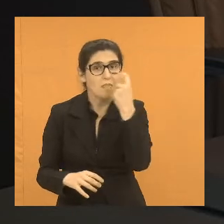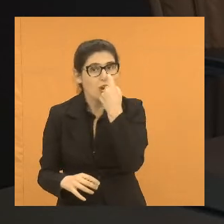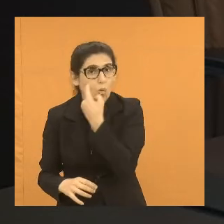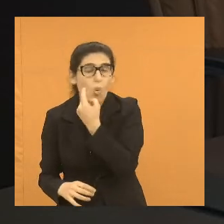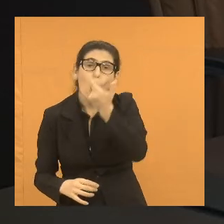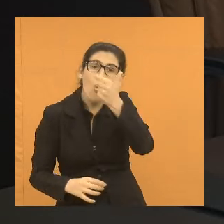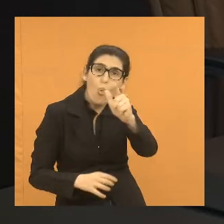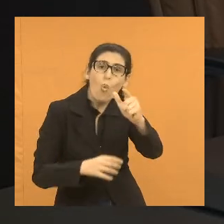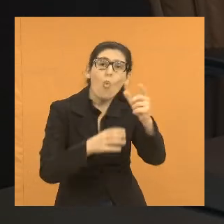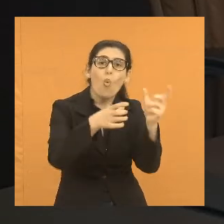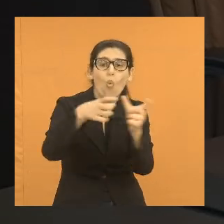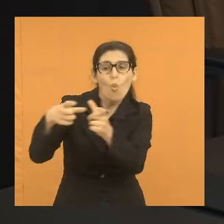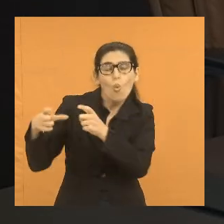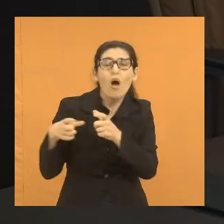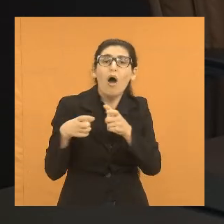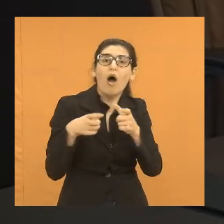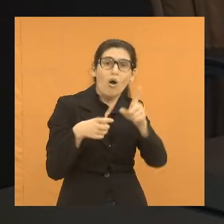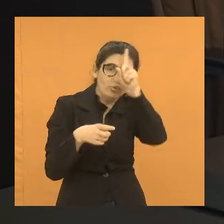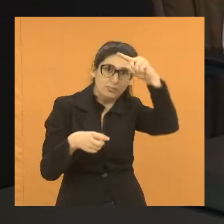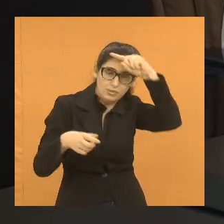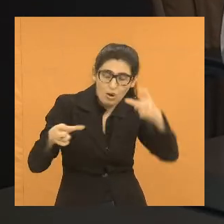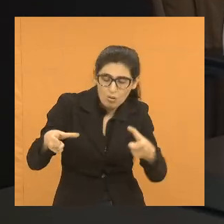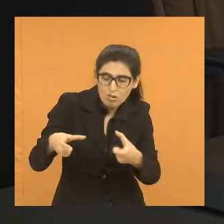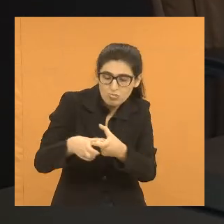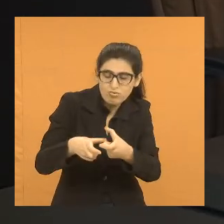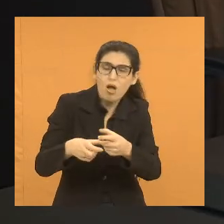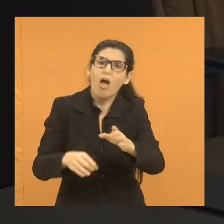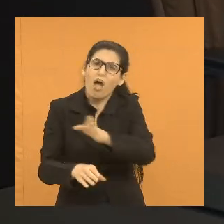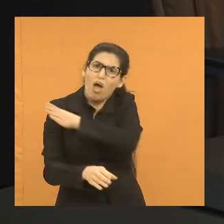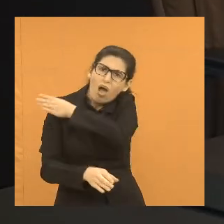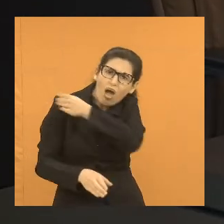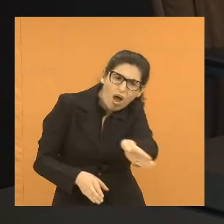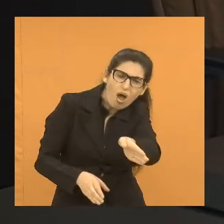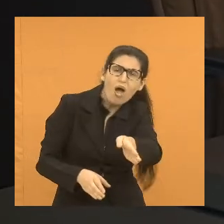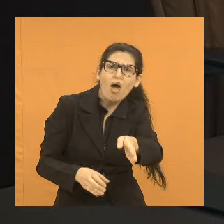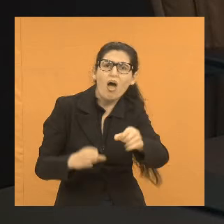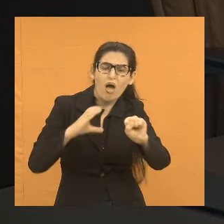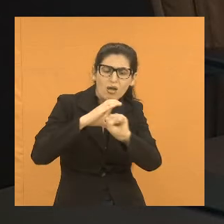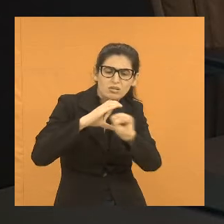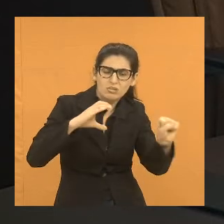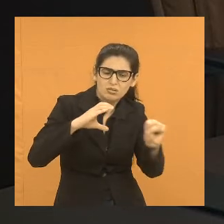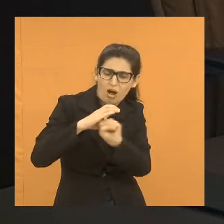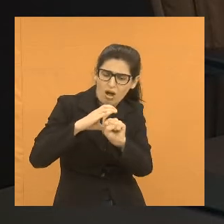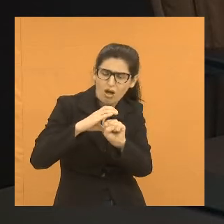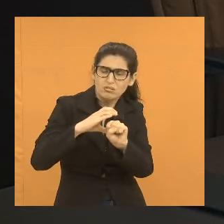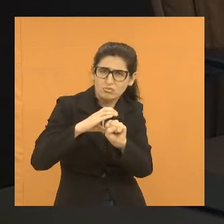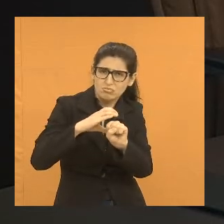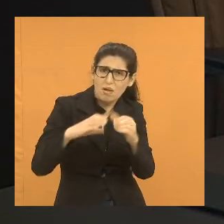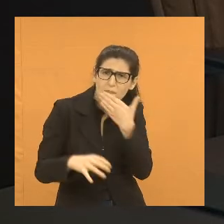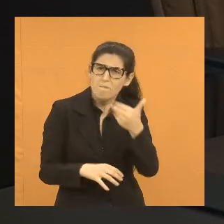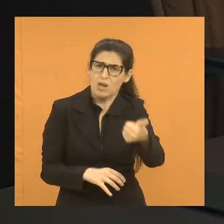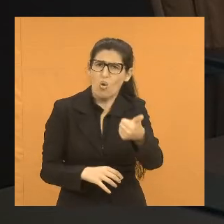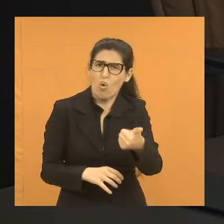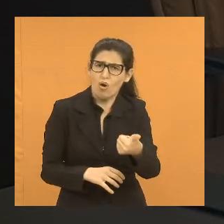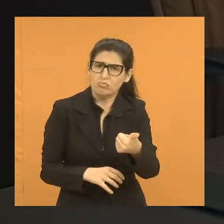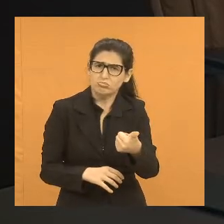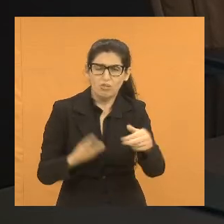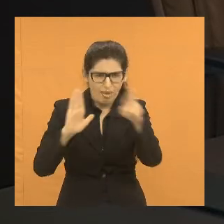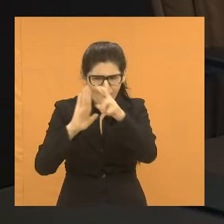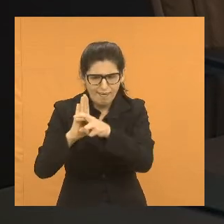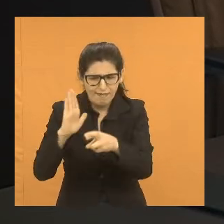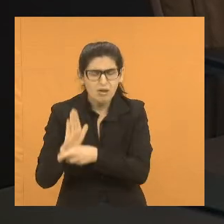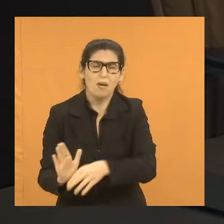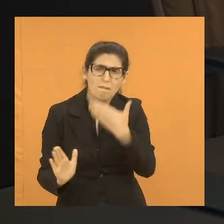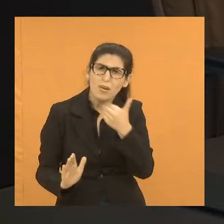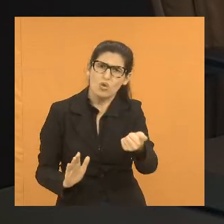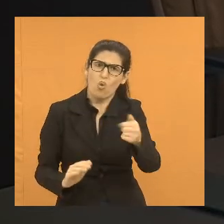Poxim, não passa lá não, vem direto para a Santa Casa. Não precisa passar lá. Tem que dar essa ordem para eles fazer isso. Aí, agora